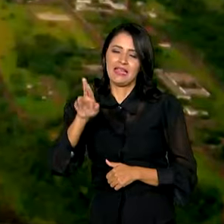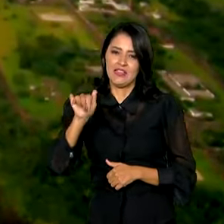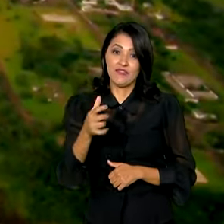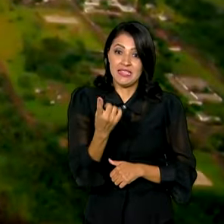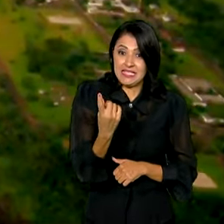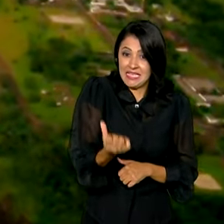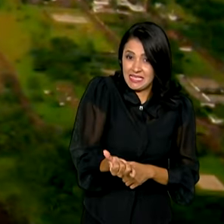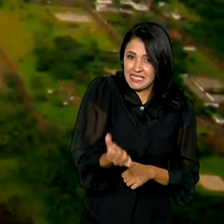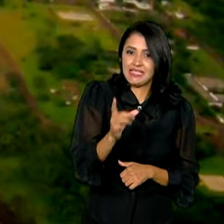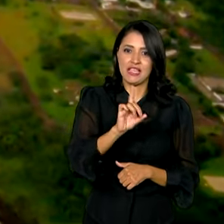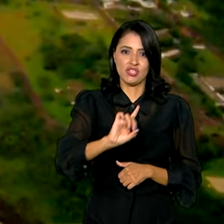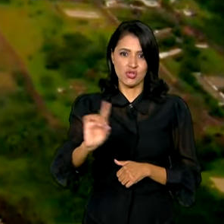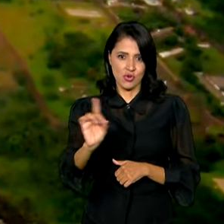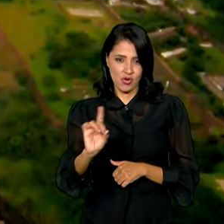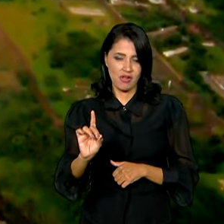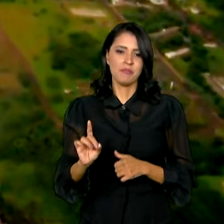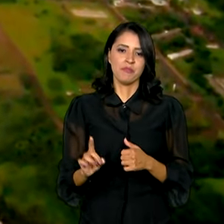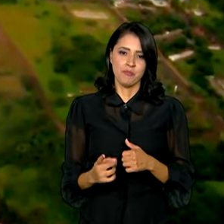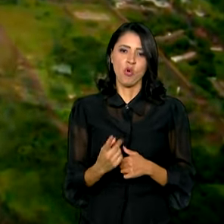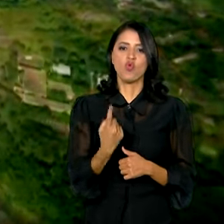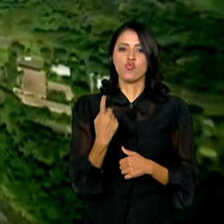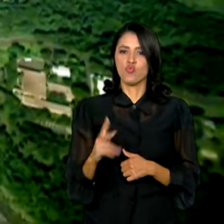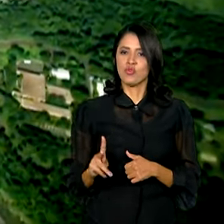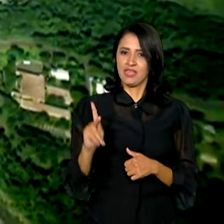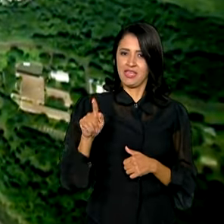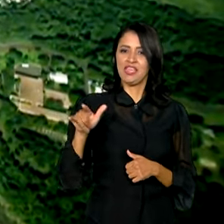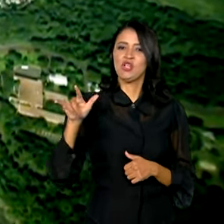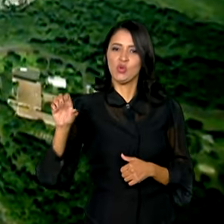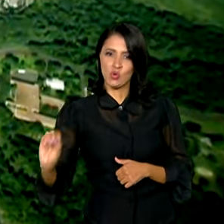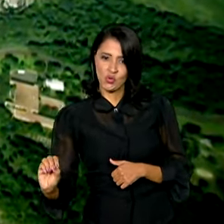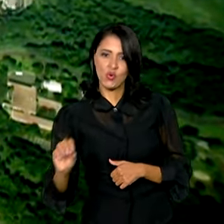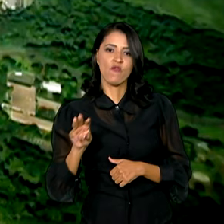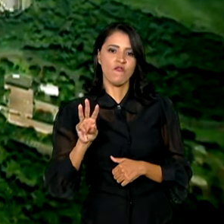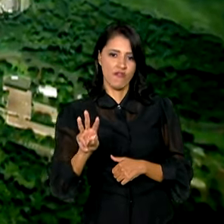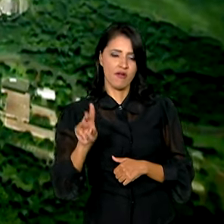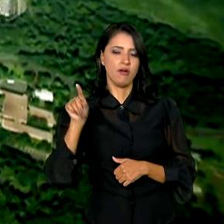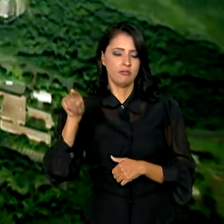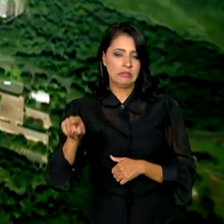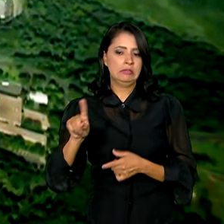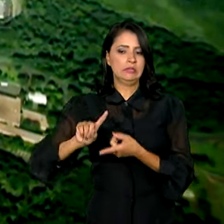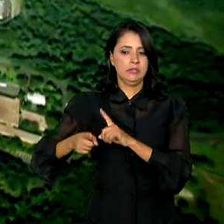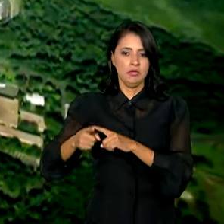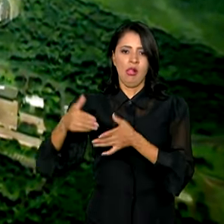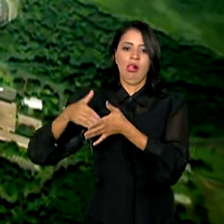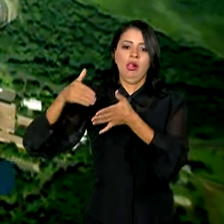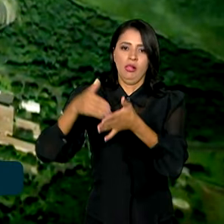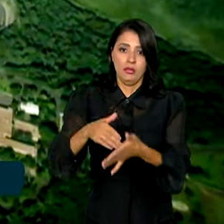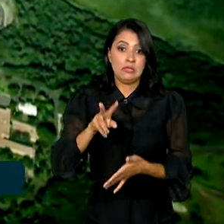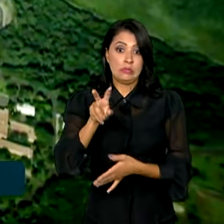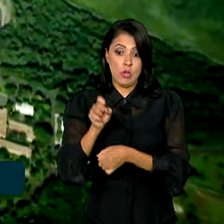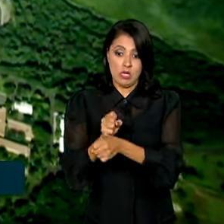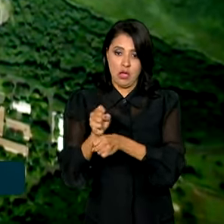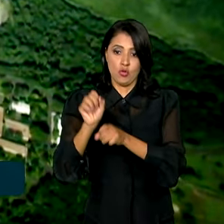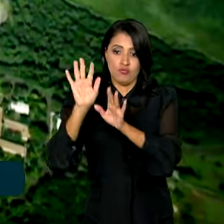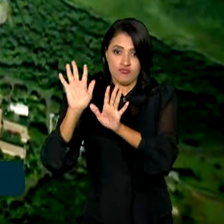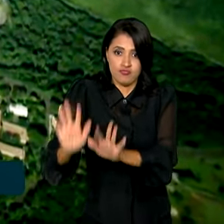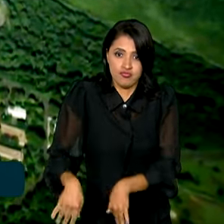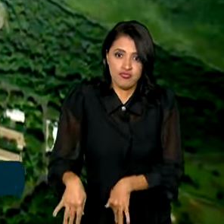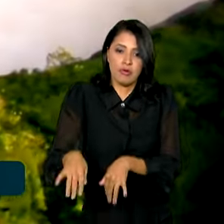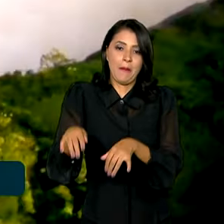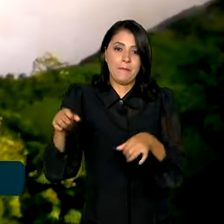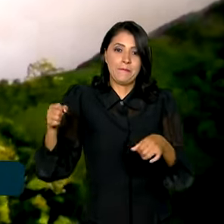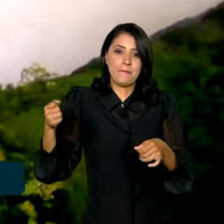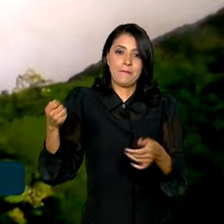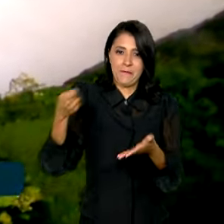por quilowatt, é um dos entraves na negociação. Após 50 anos e o fim do pagamento das dívidas pela